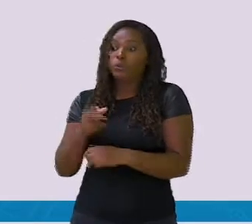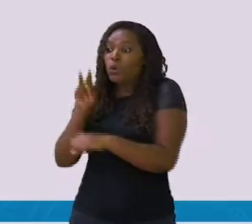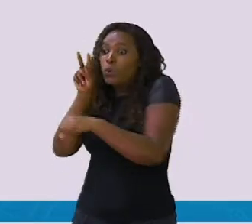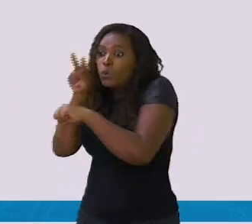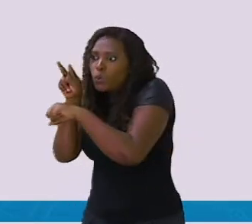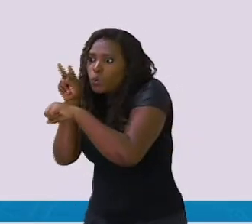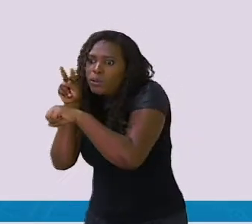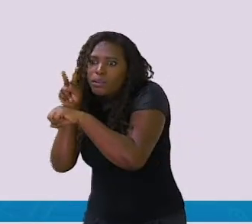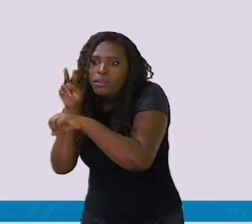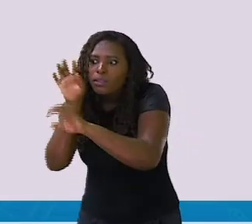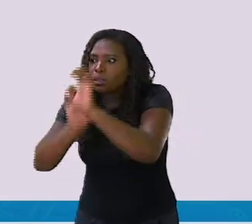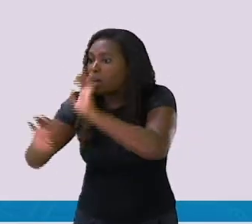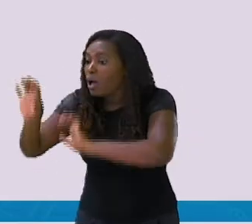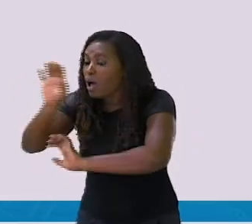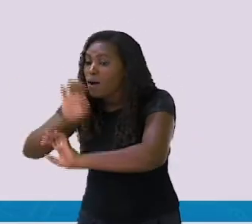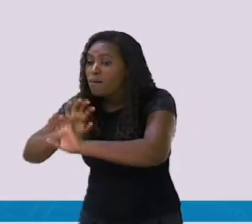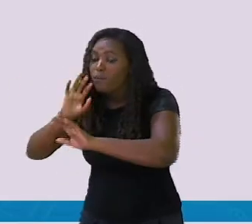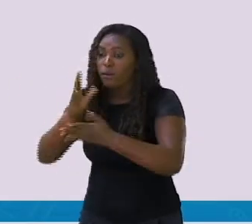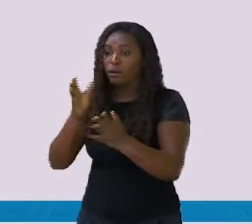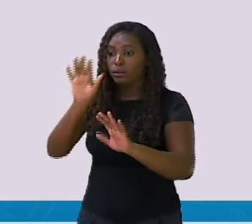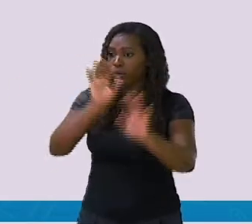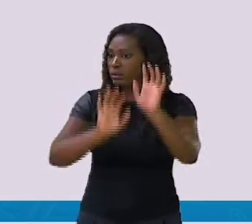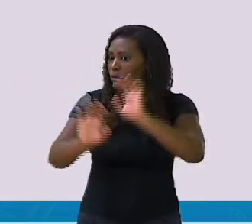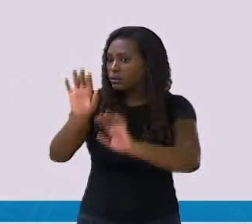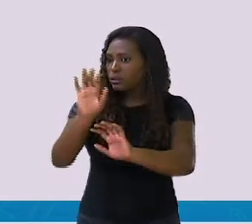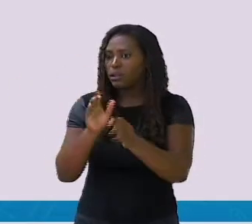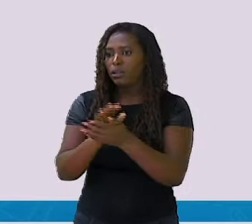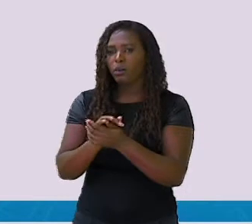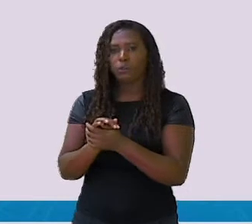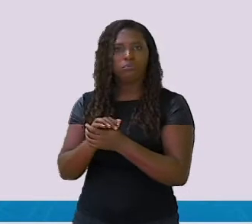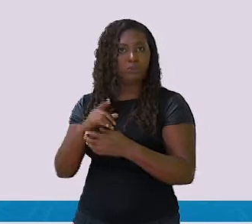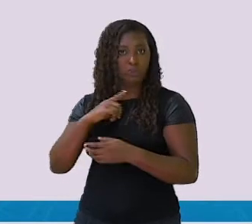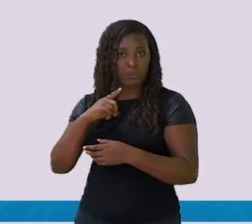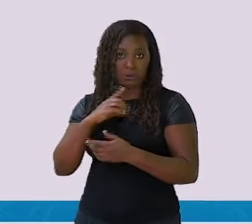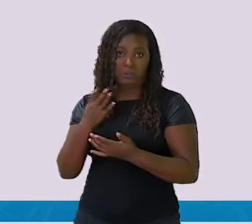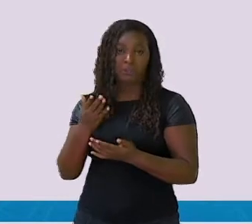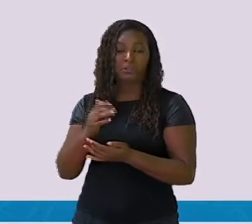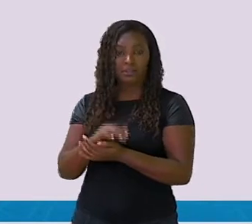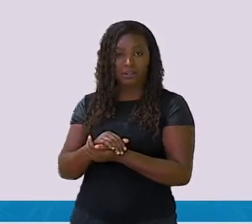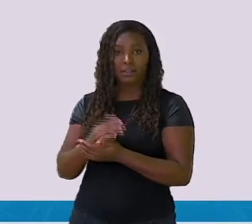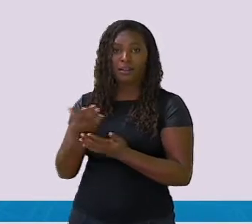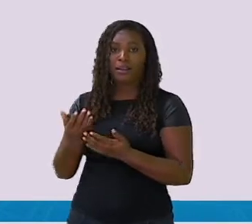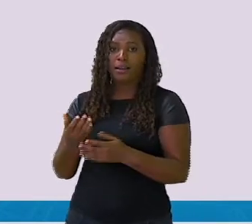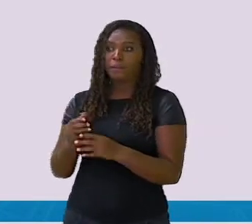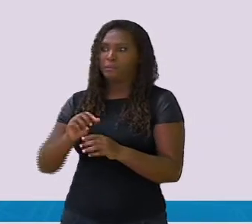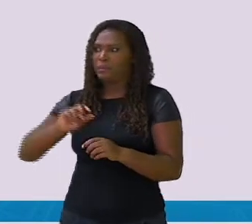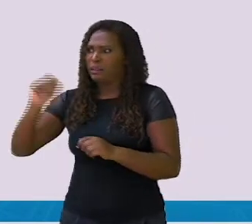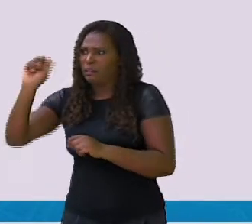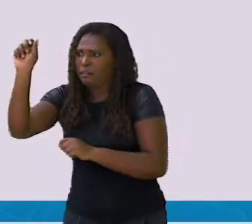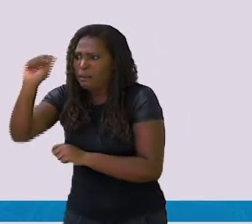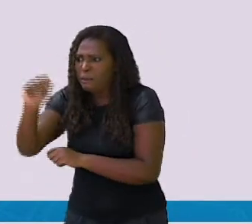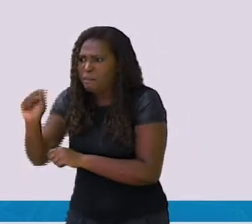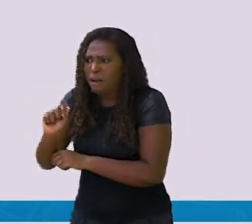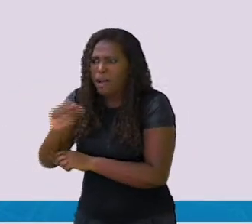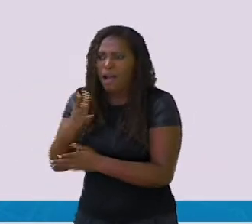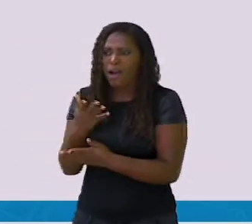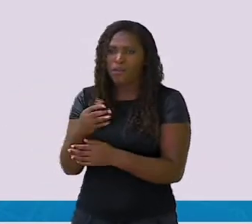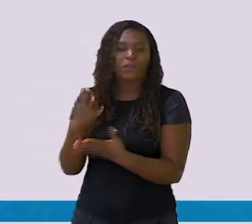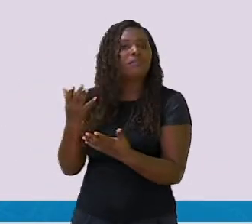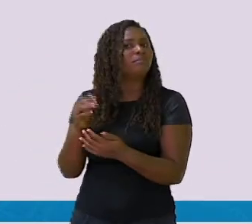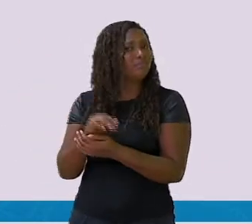eles tratavam essas peças, essas coisas que eles ganhavam. Às vezes as pessoas viajavam muito, então sempre traziam alguma